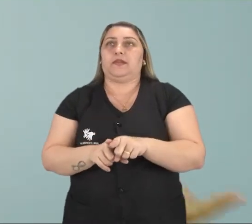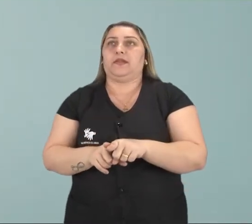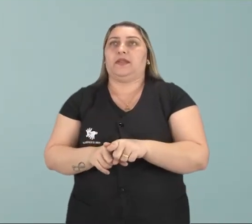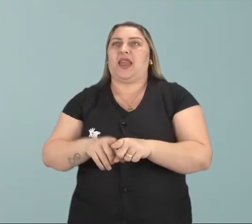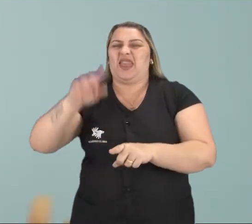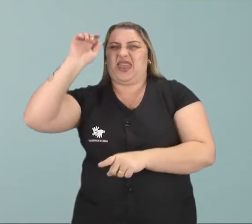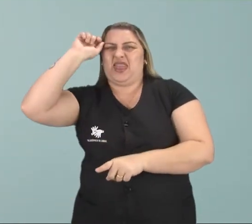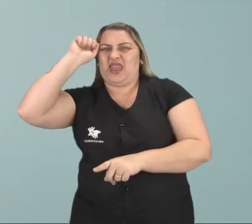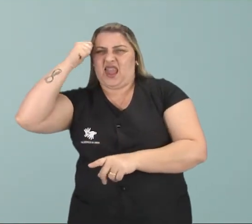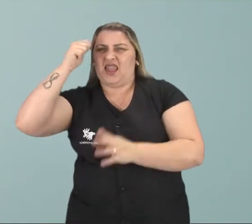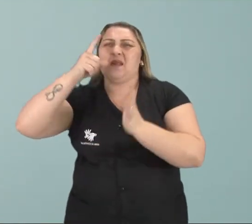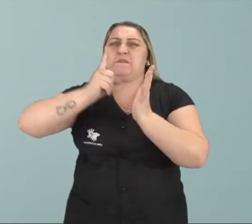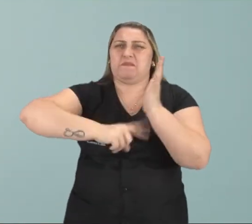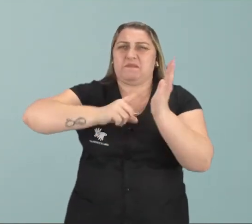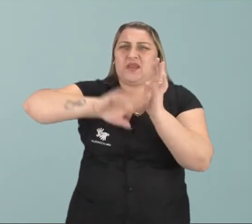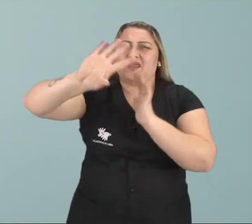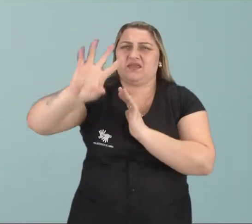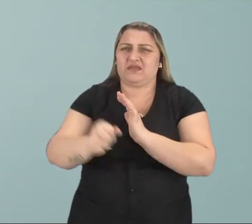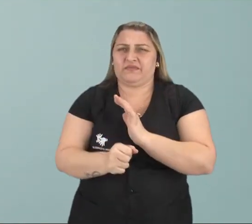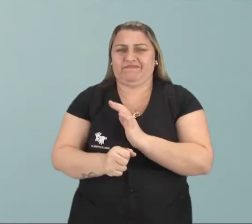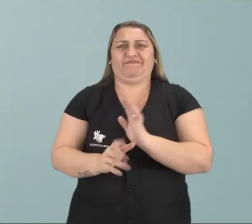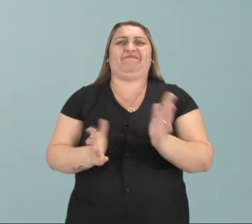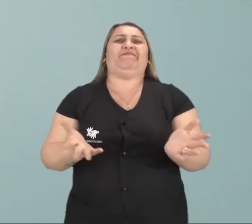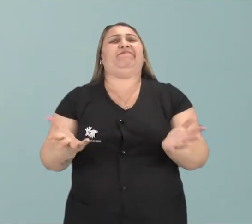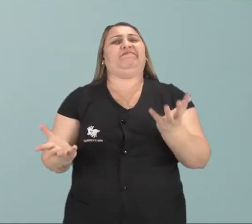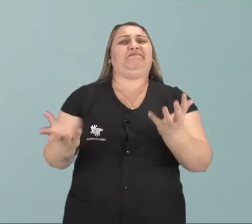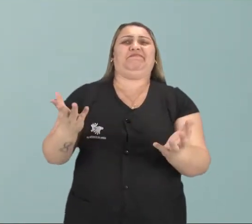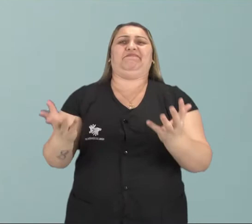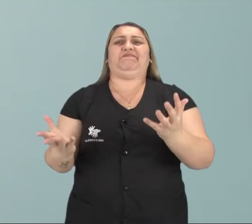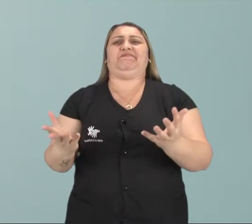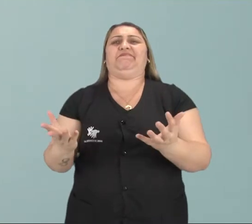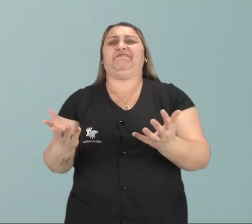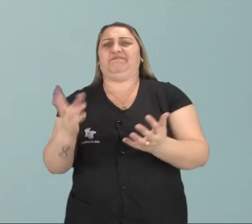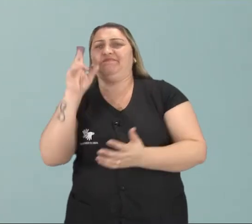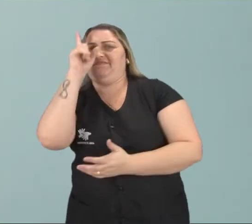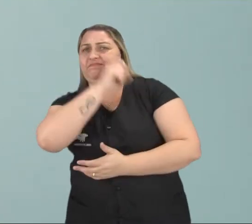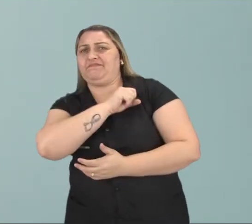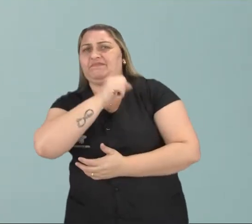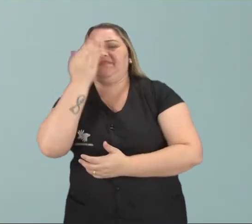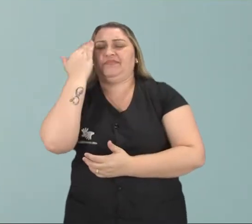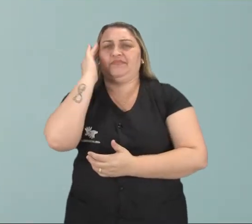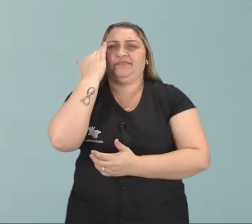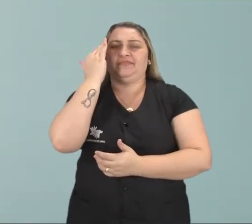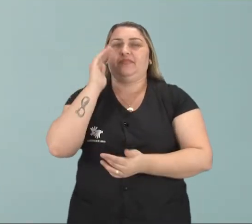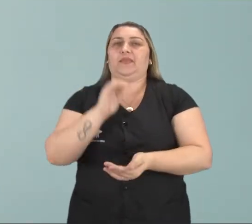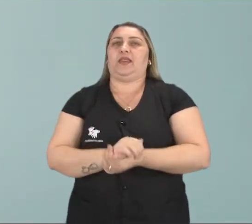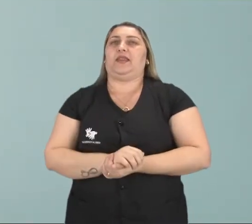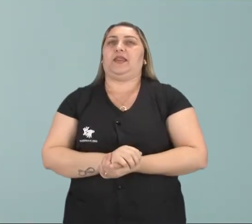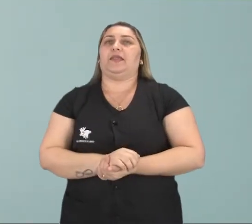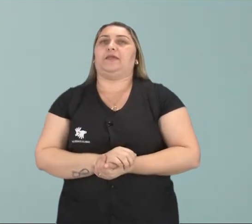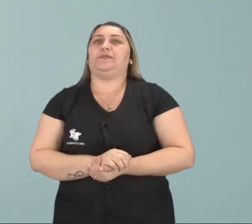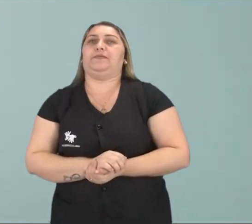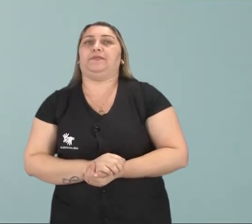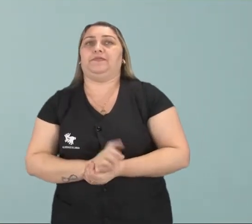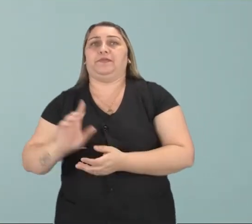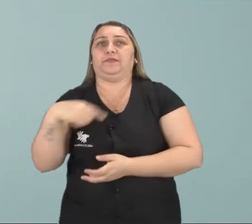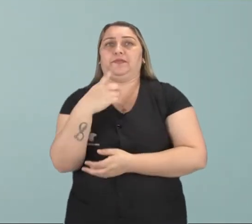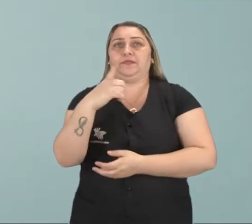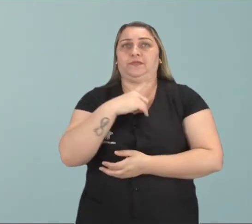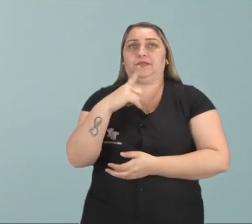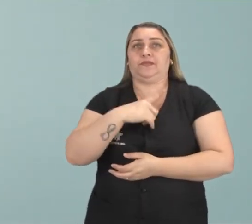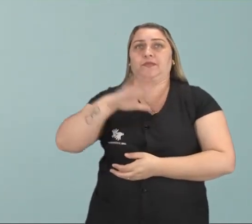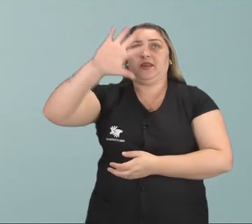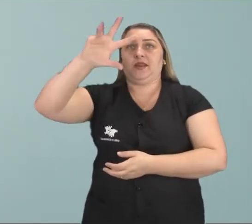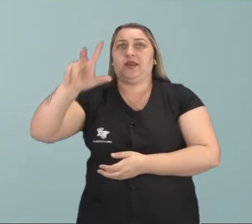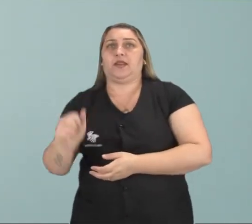África negra e África branca traz aí uma questão bem pesada aí e também pejorativa. E a gente tem